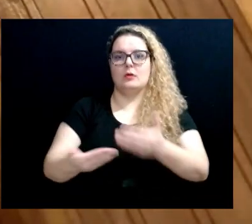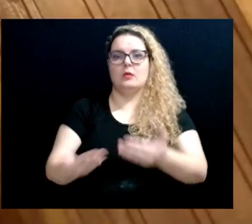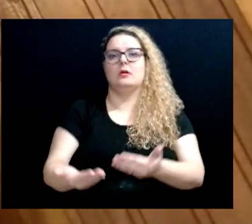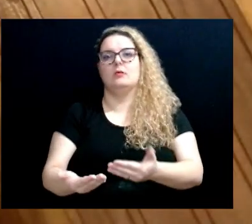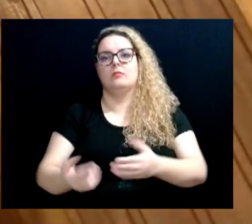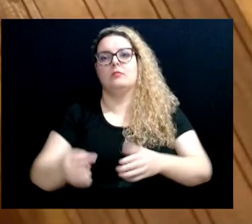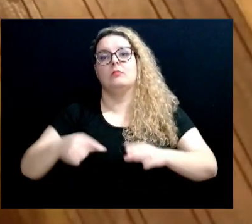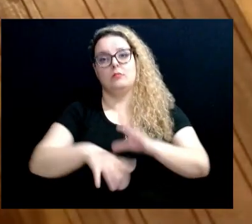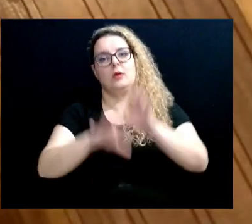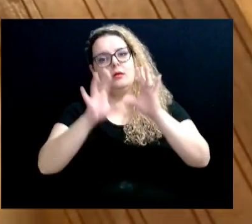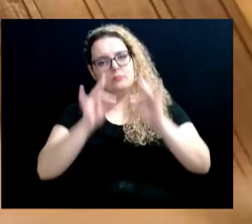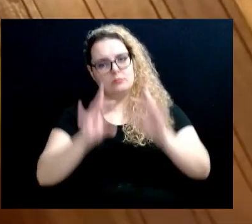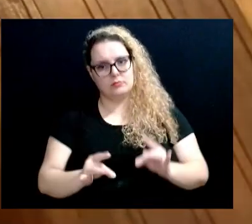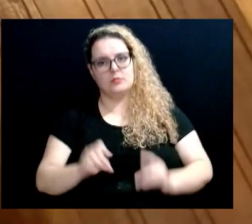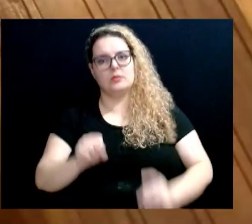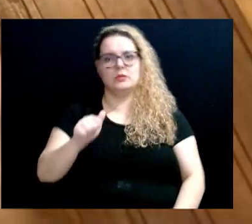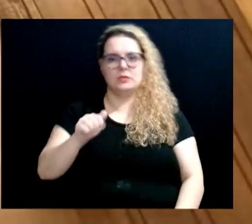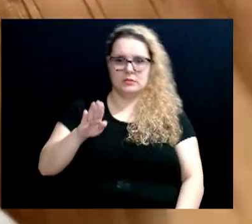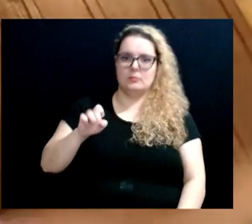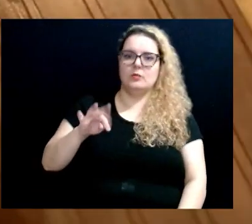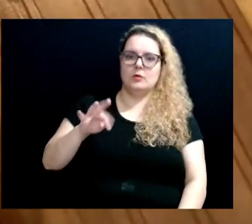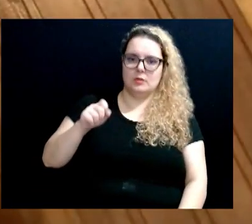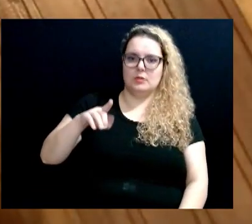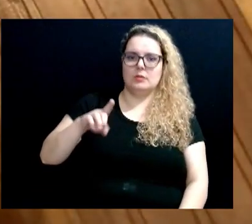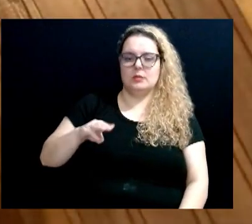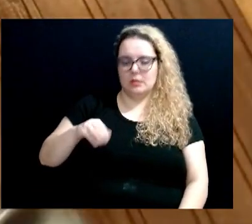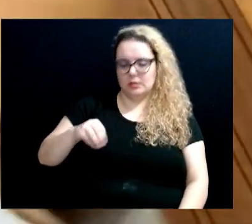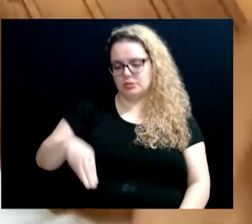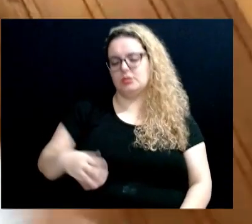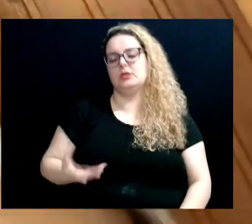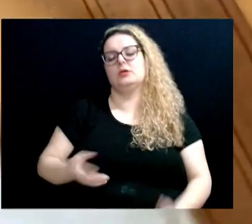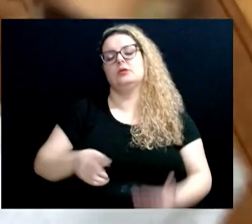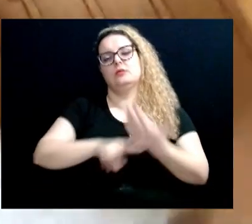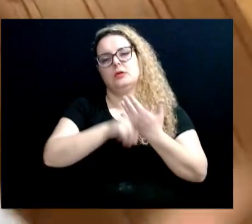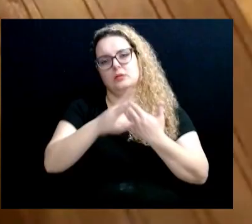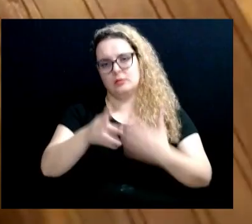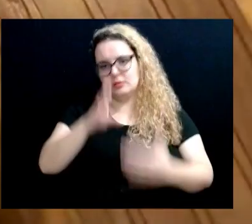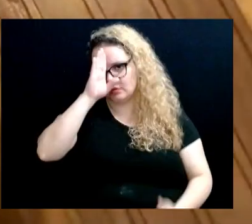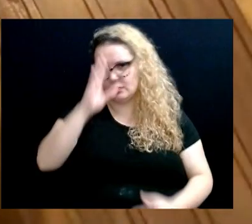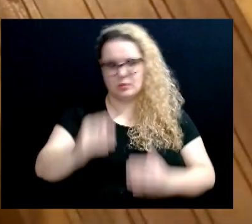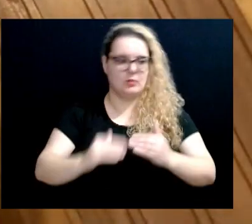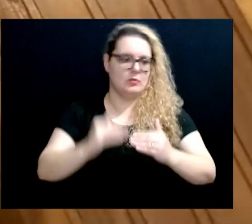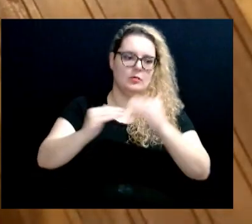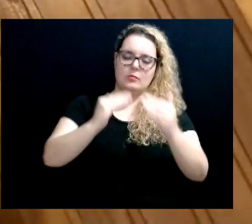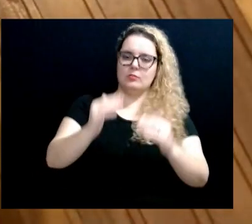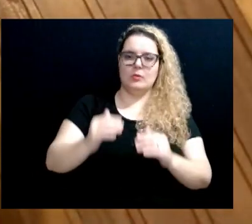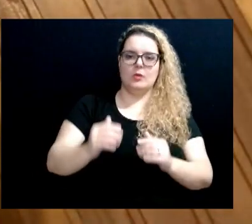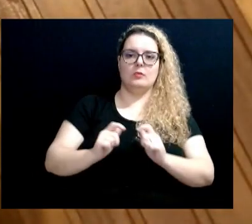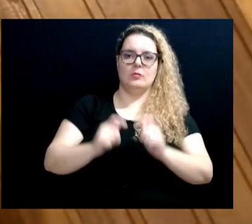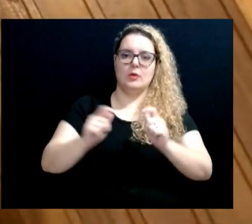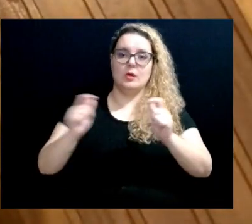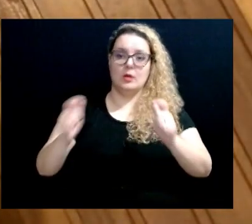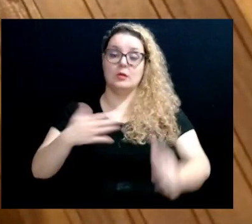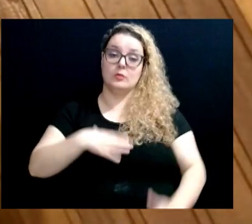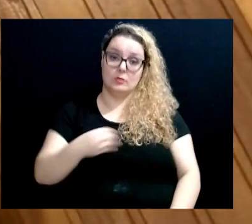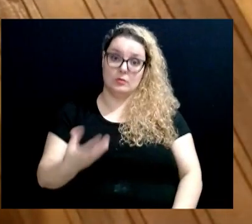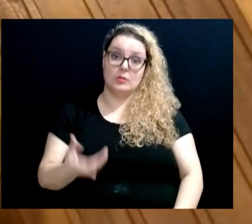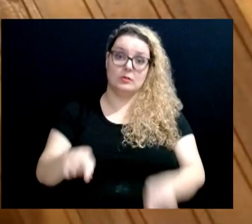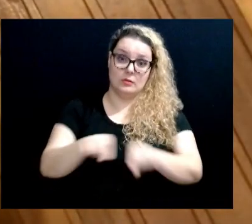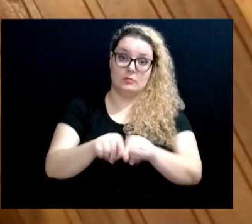de sabotagem, o que vai acometer diretamente a evolução e o crescimento desse filho.